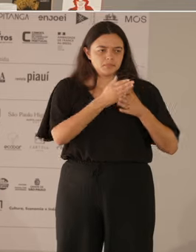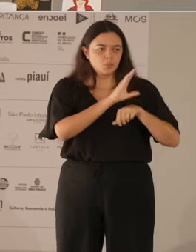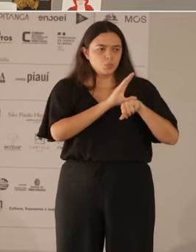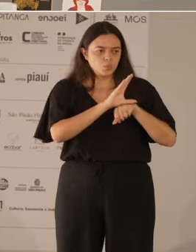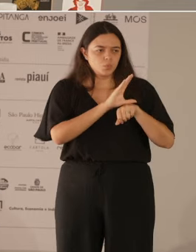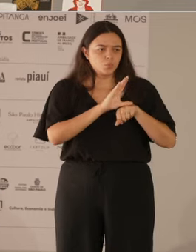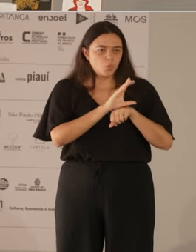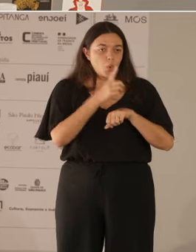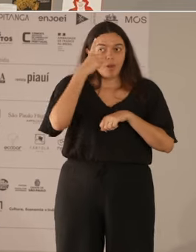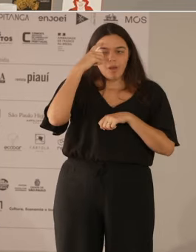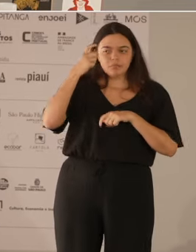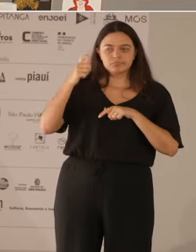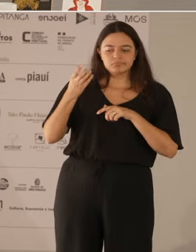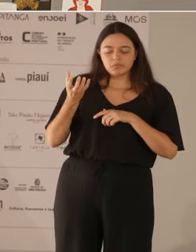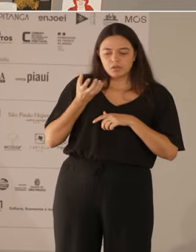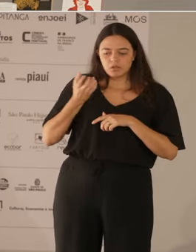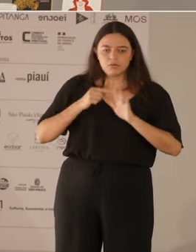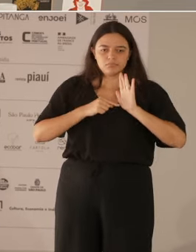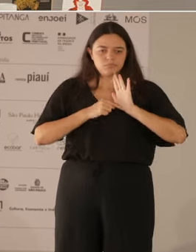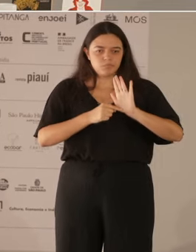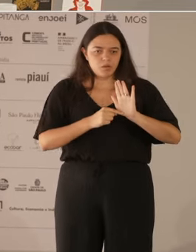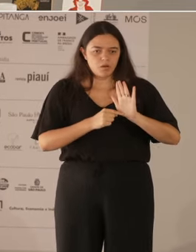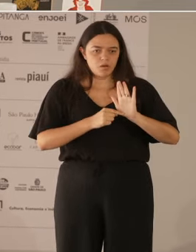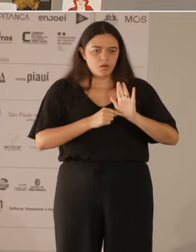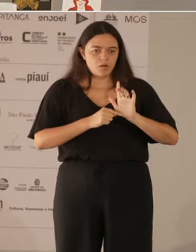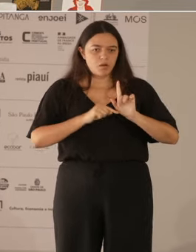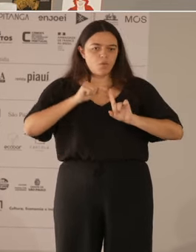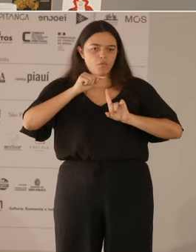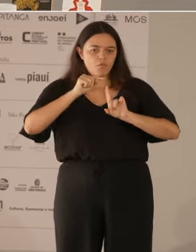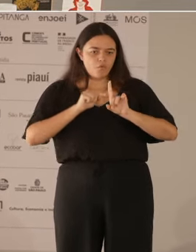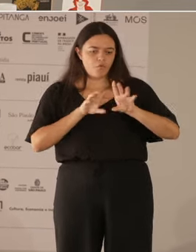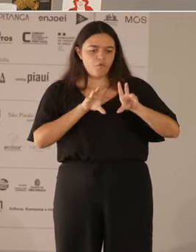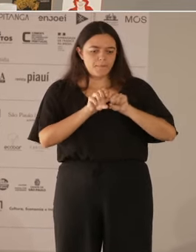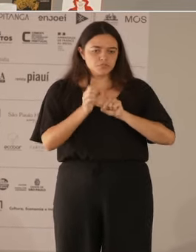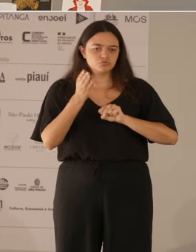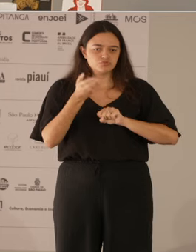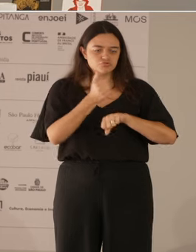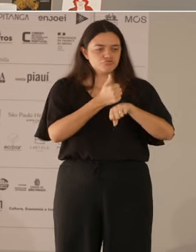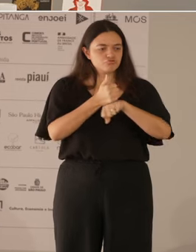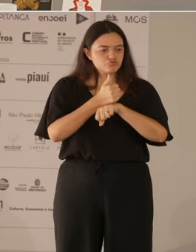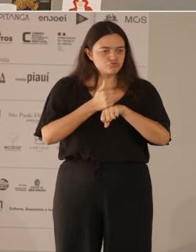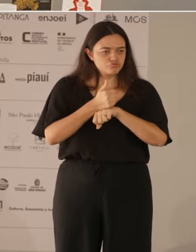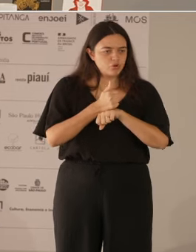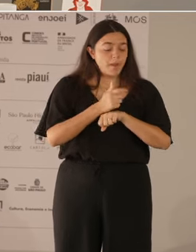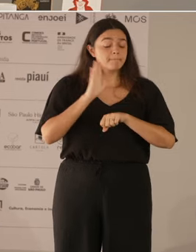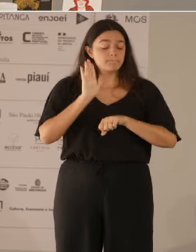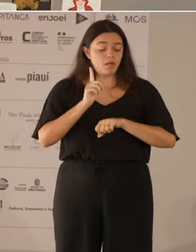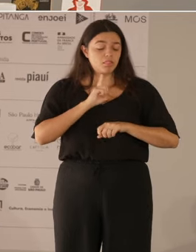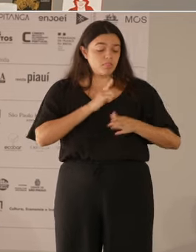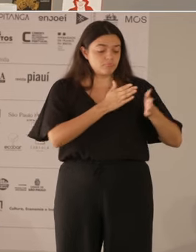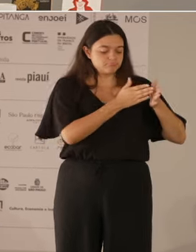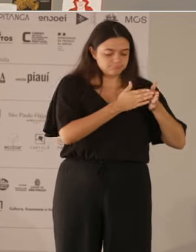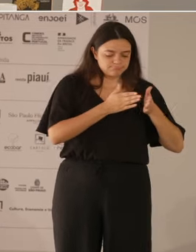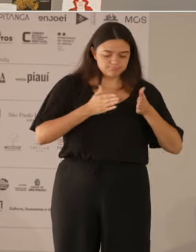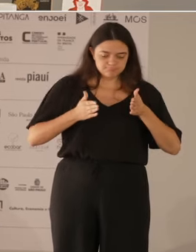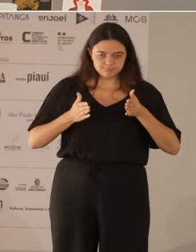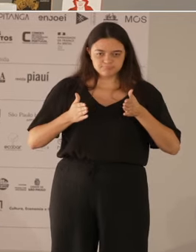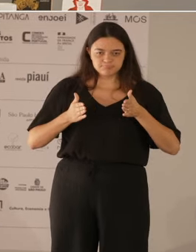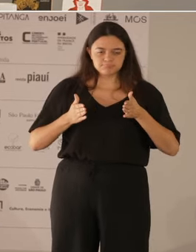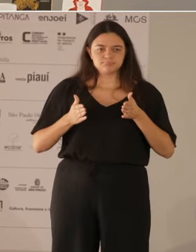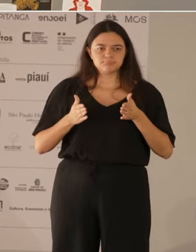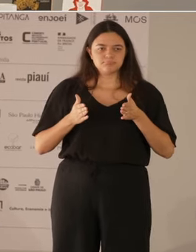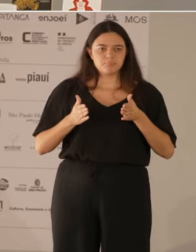ideia de buscar marcador estratigráfico, né, por causa da minha formação profissional. E hoje em dia eu entendo isso como um processo. Eu achei interessante